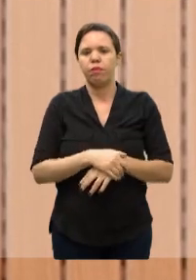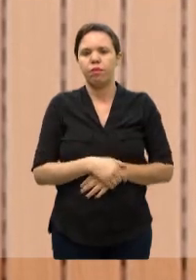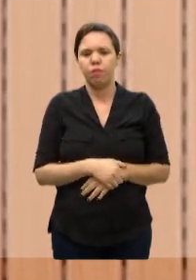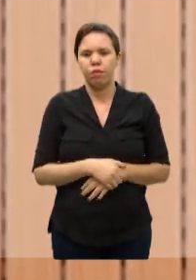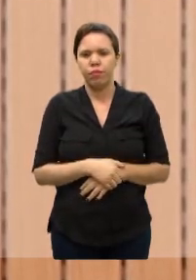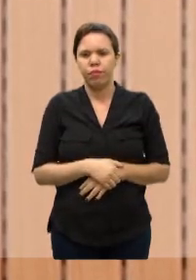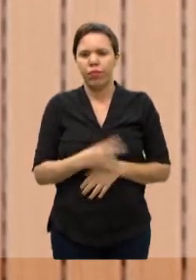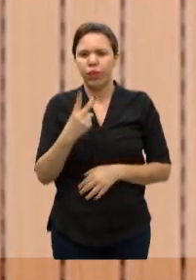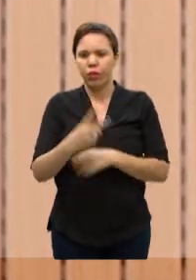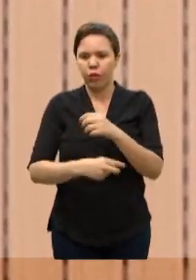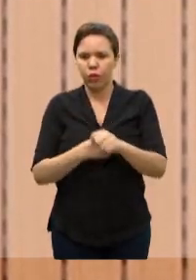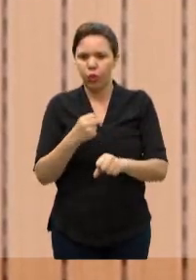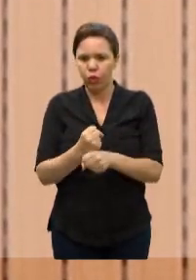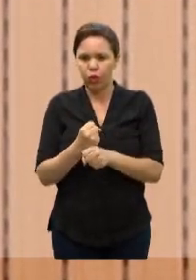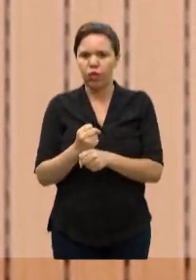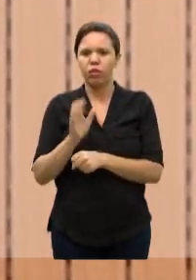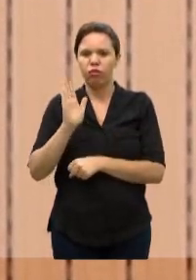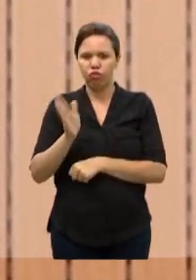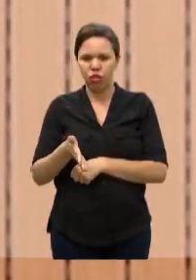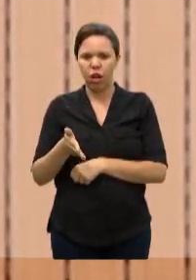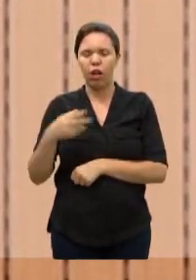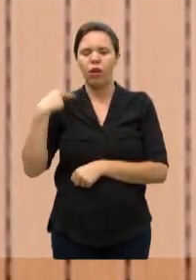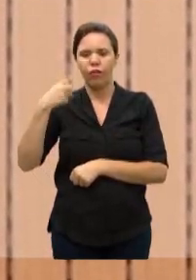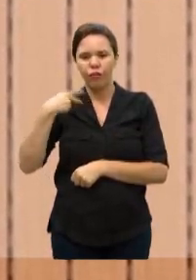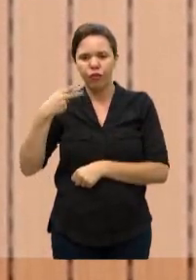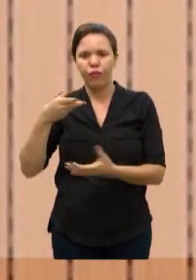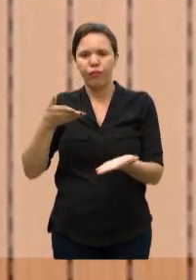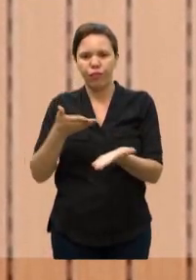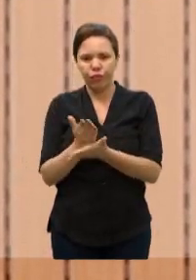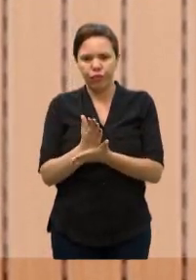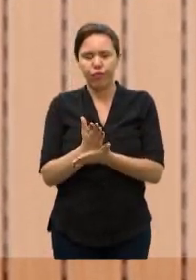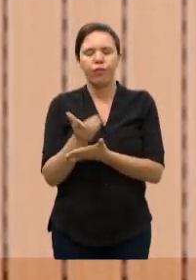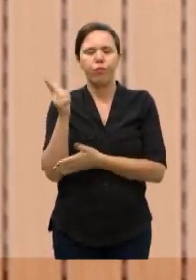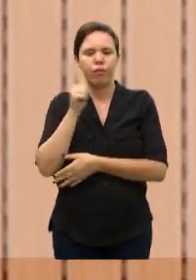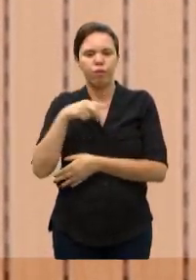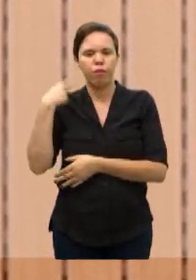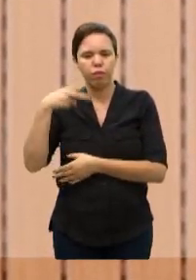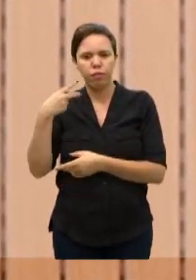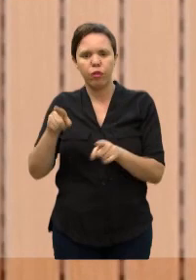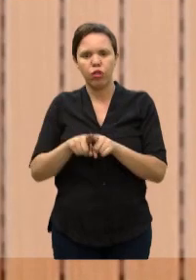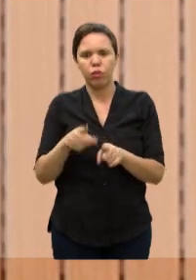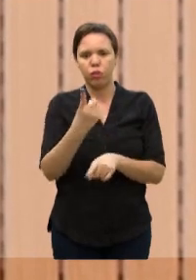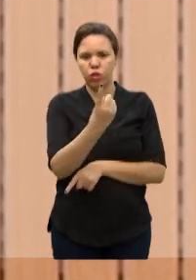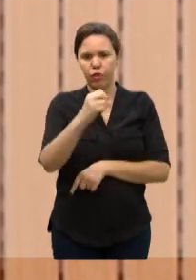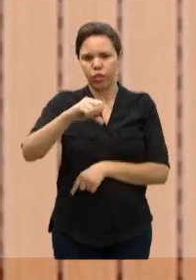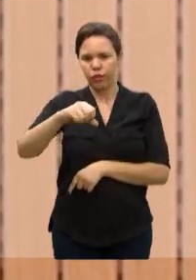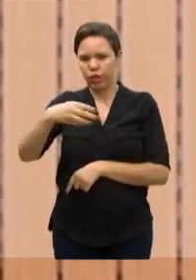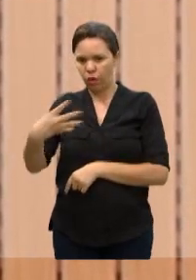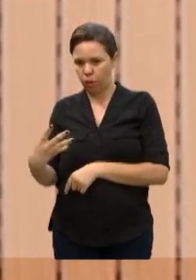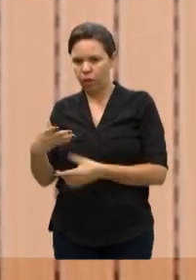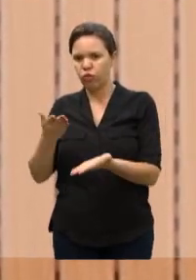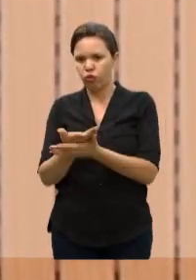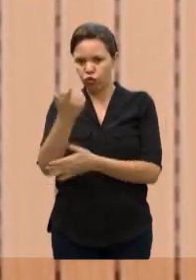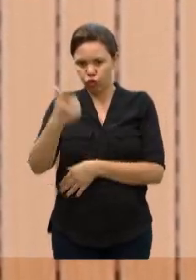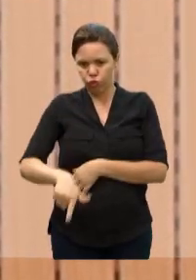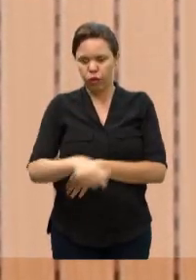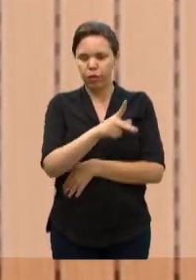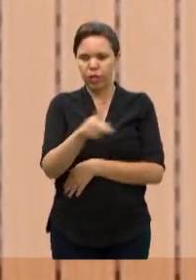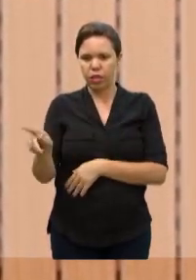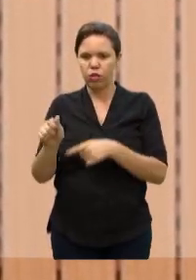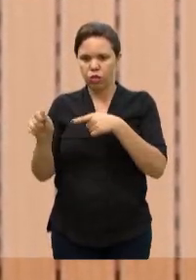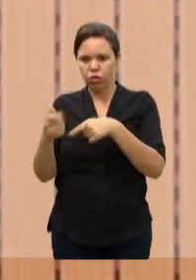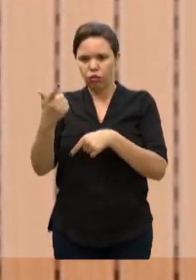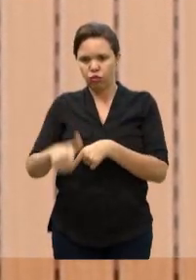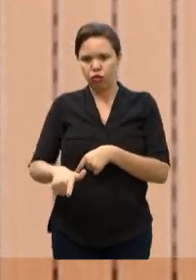inclusive com 2 anos de mandato. E logo em seguida, em 94, nós fomos reeleitos presidente da Associação